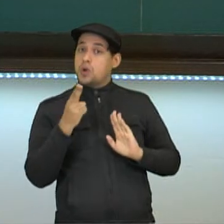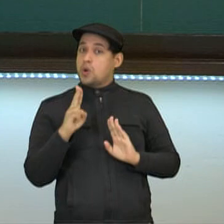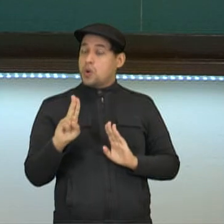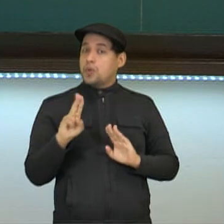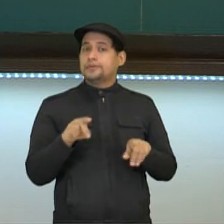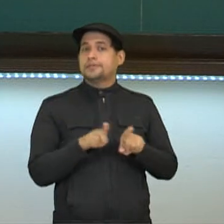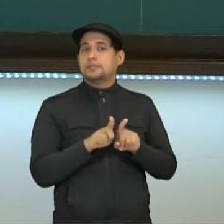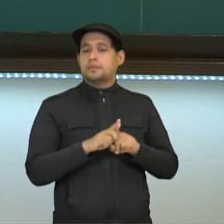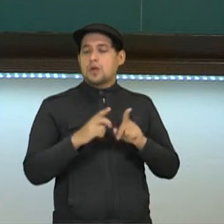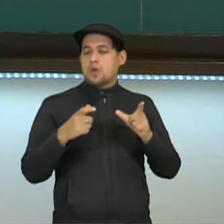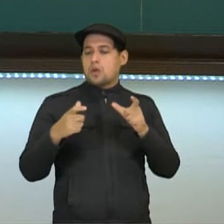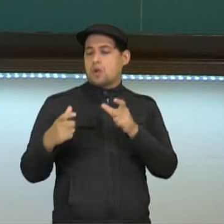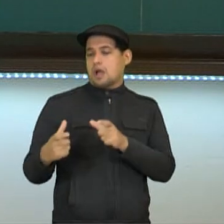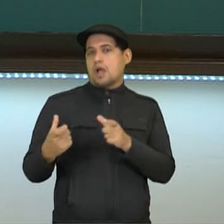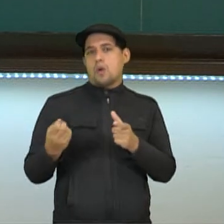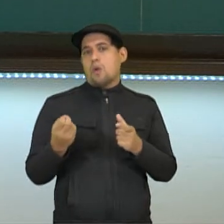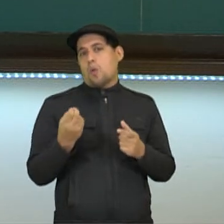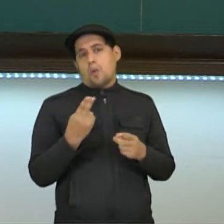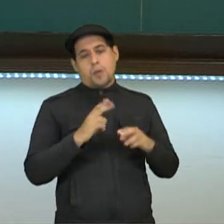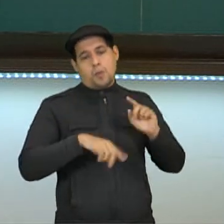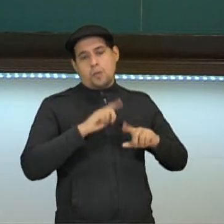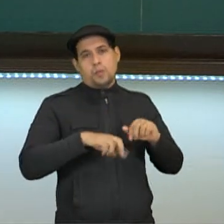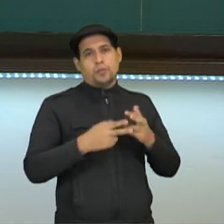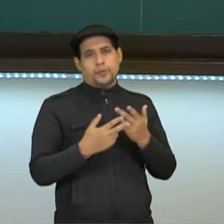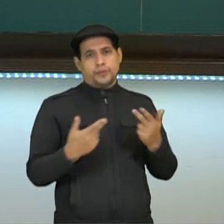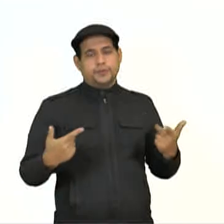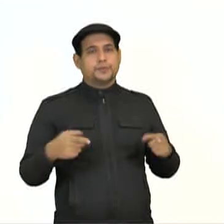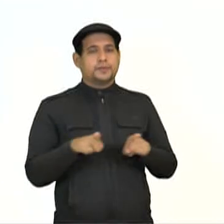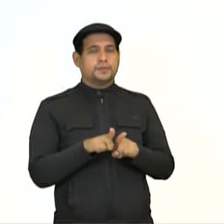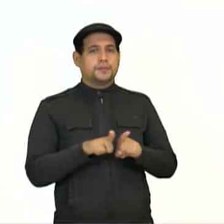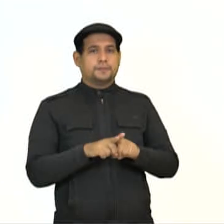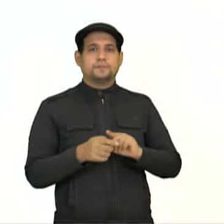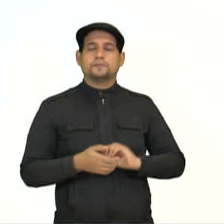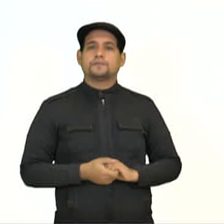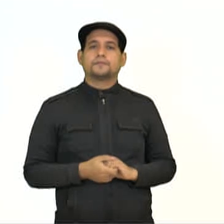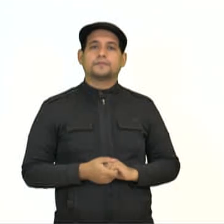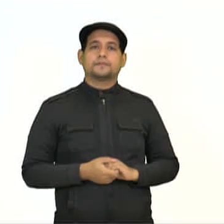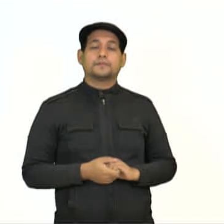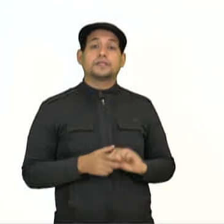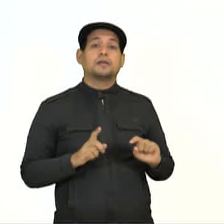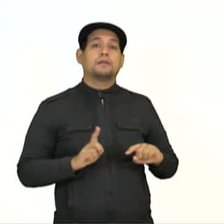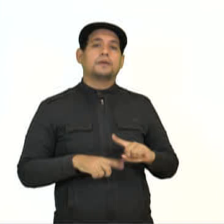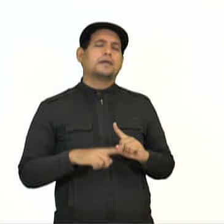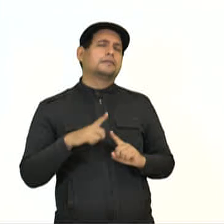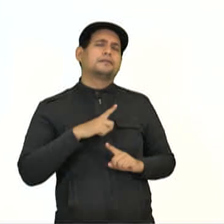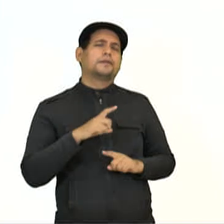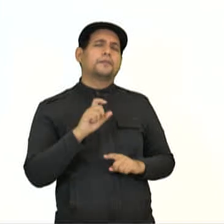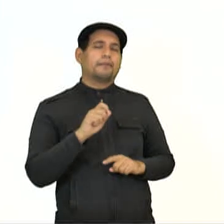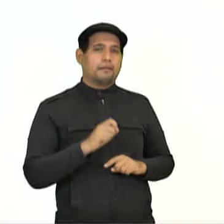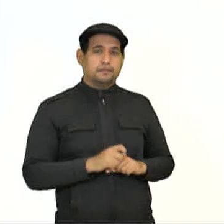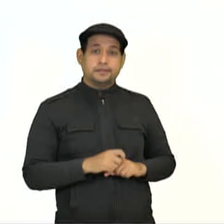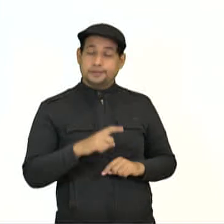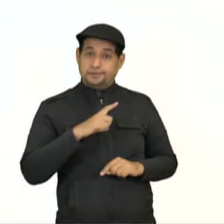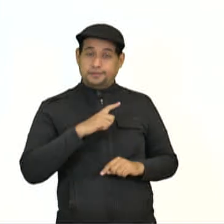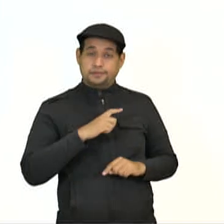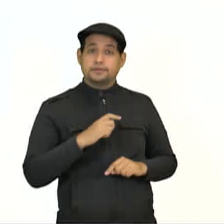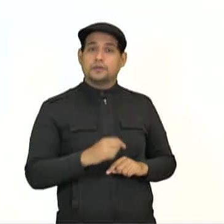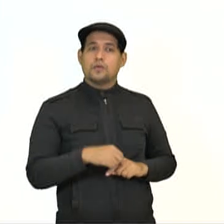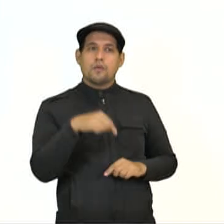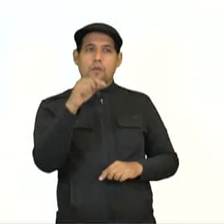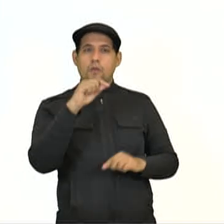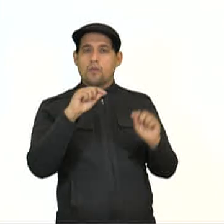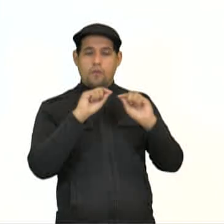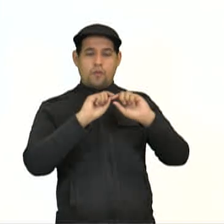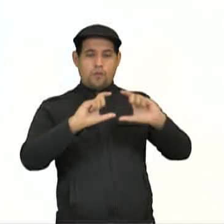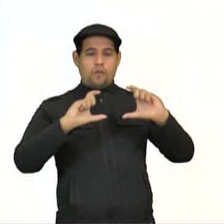meu local, ou esse meu produto, ok? Então, nós temos aqui um classificado.